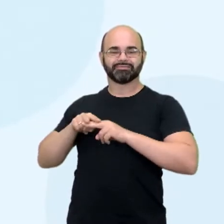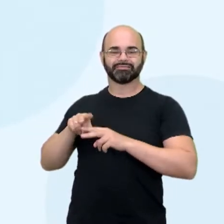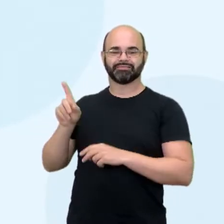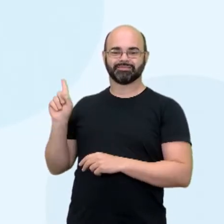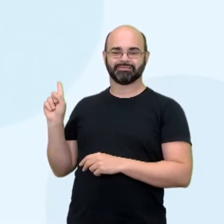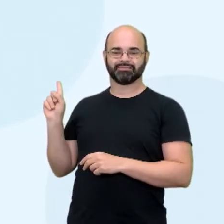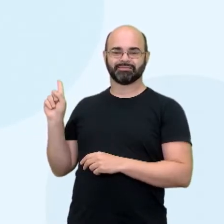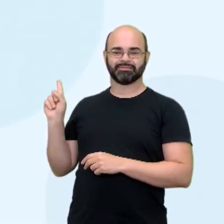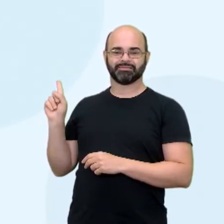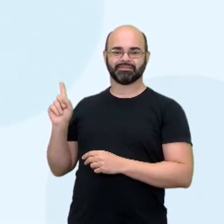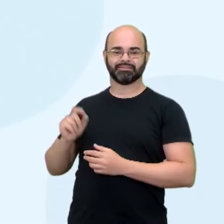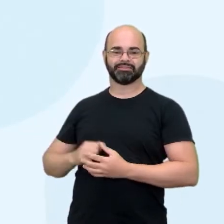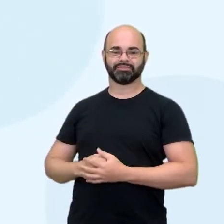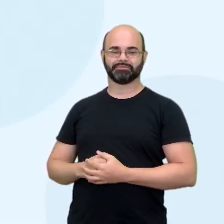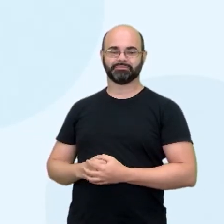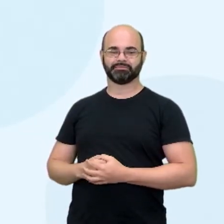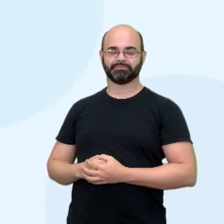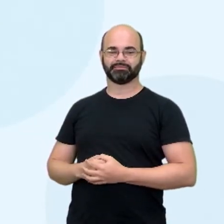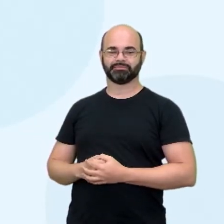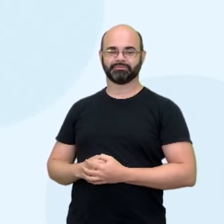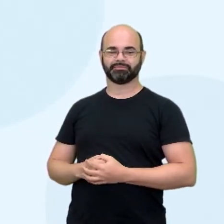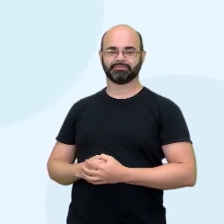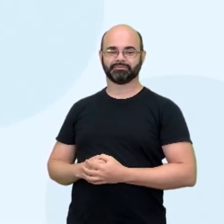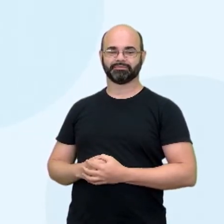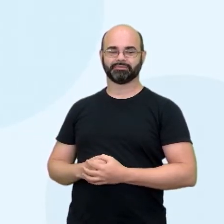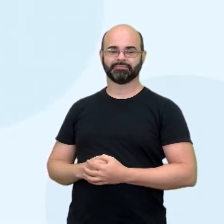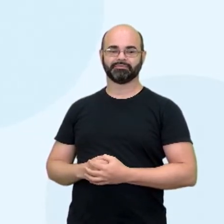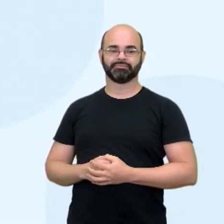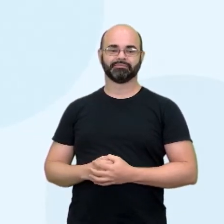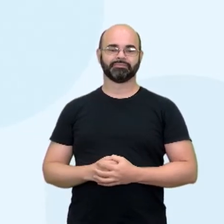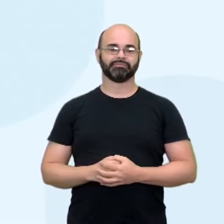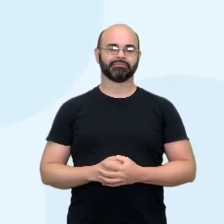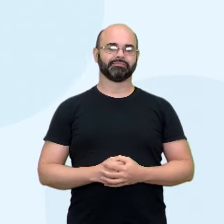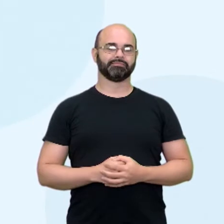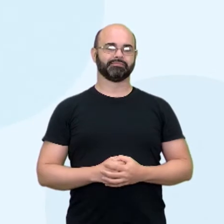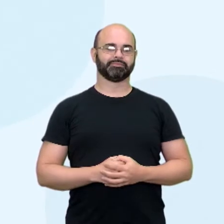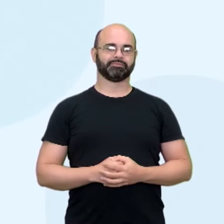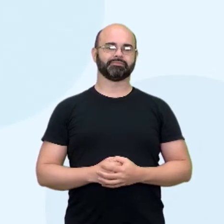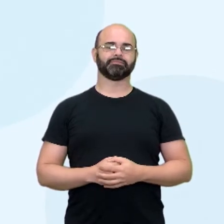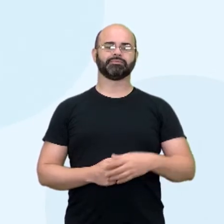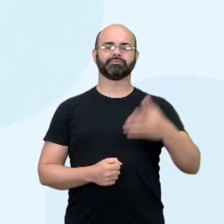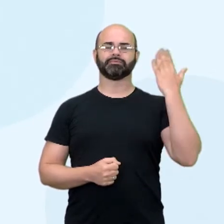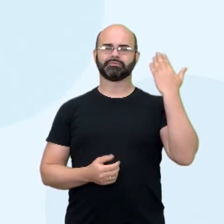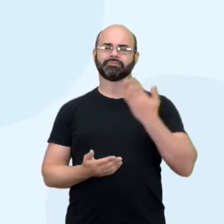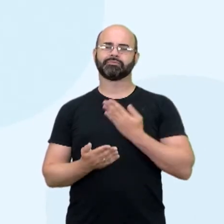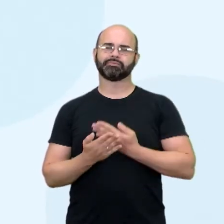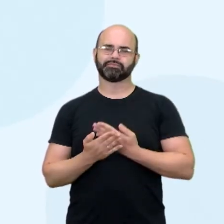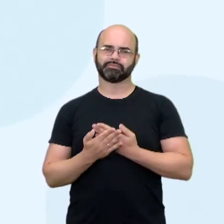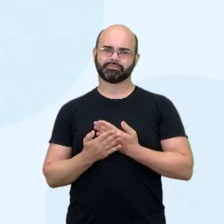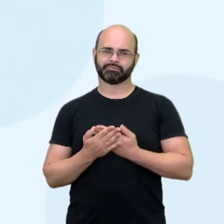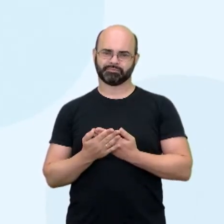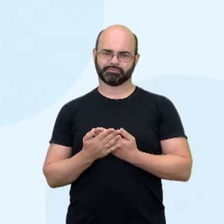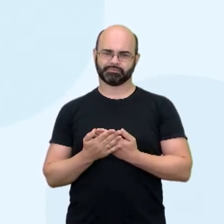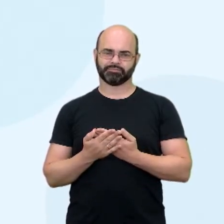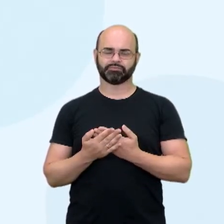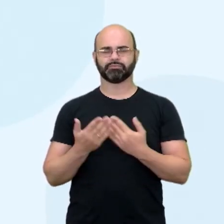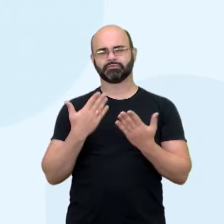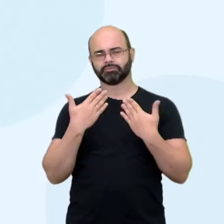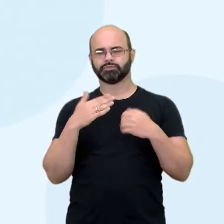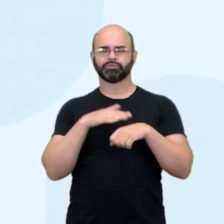anterior então a pergunta que a gente se fazia na aula anterior era a seguinte